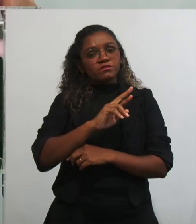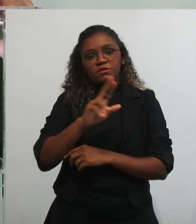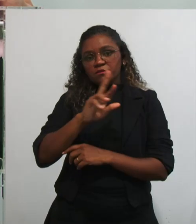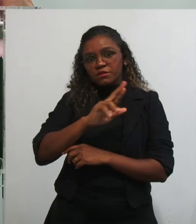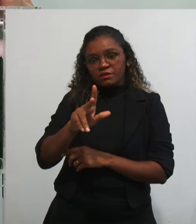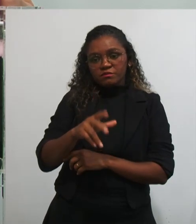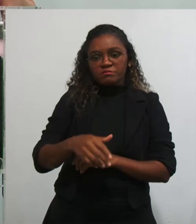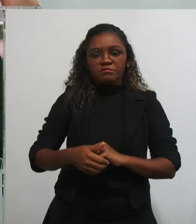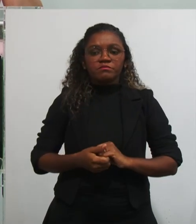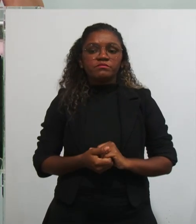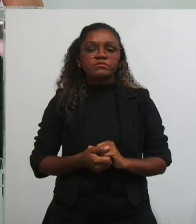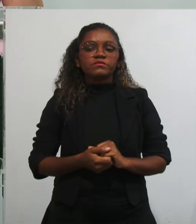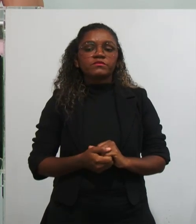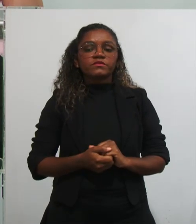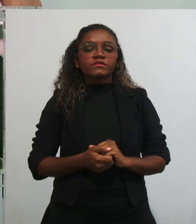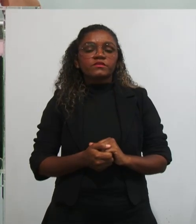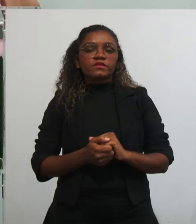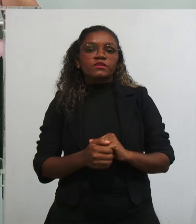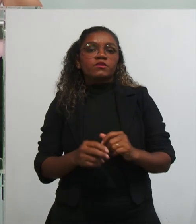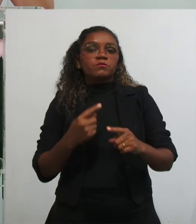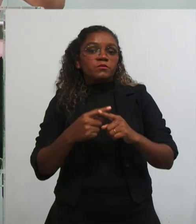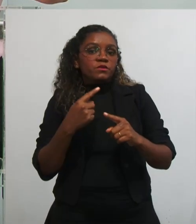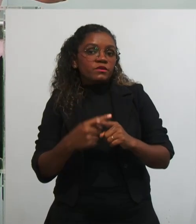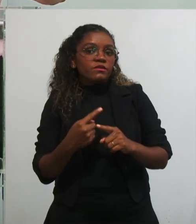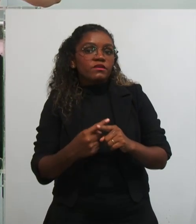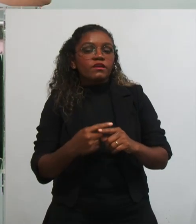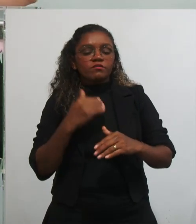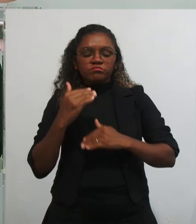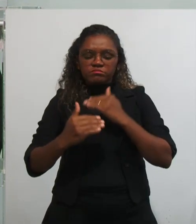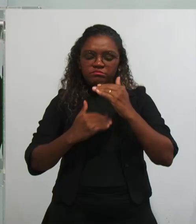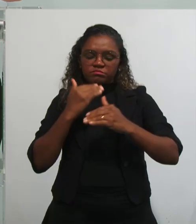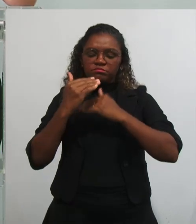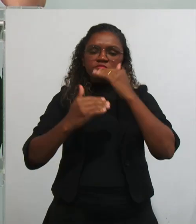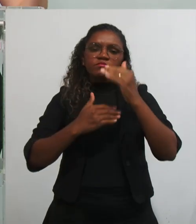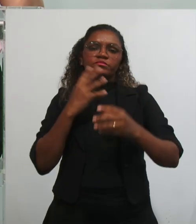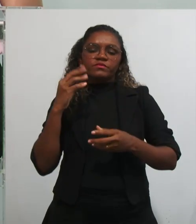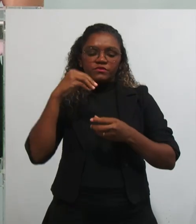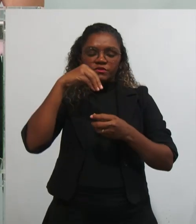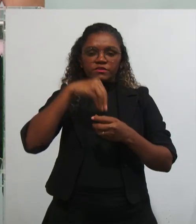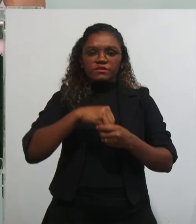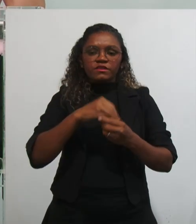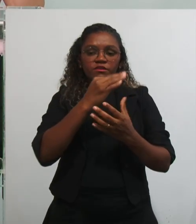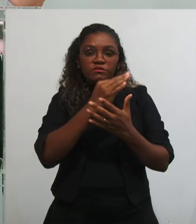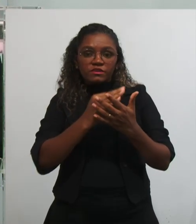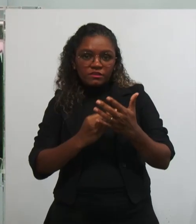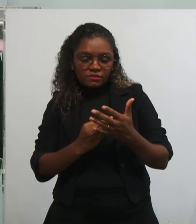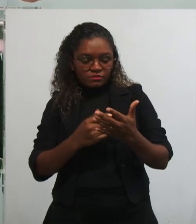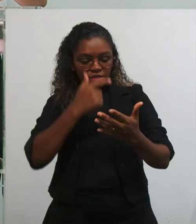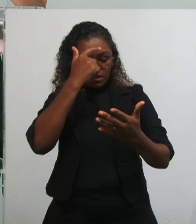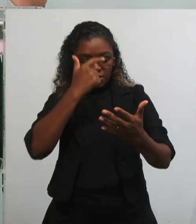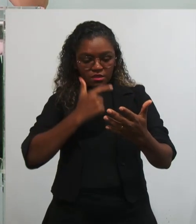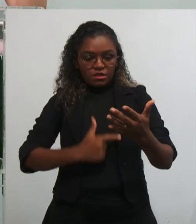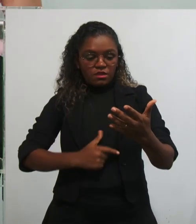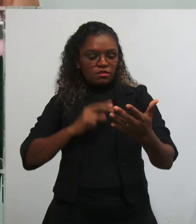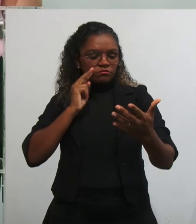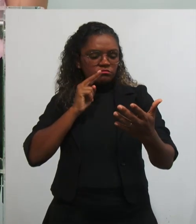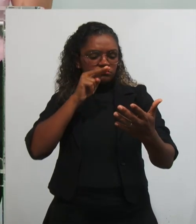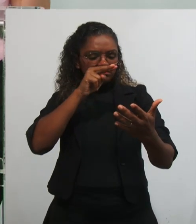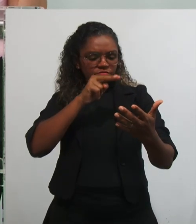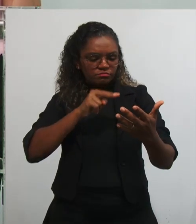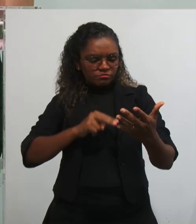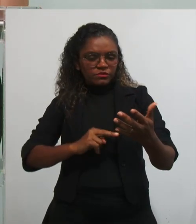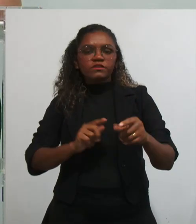moram nas palavras. Eles são construídos dentro de um texto pelo leitor, né, pelo autor.